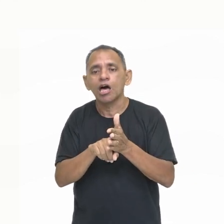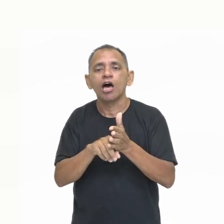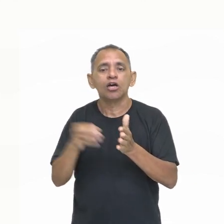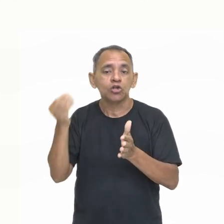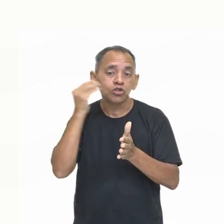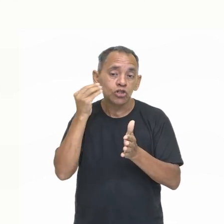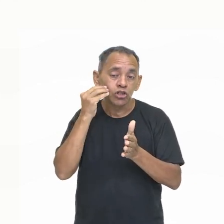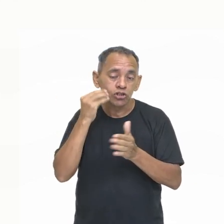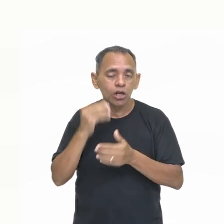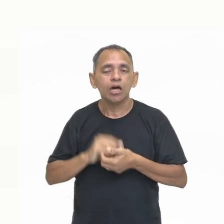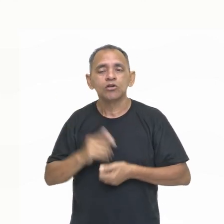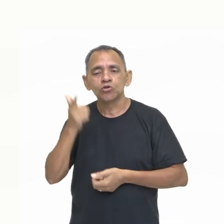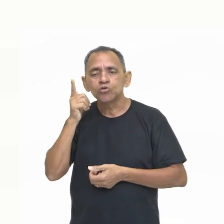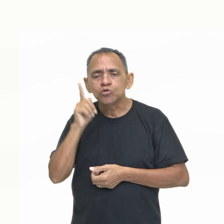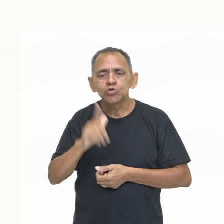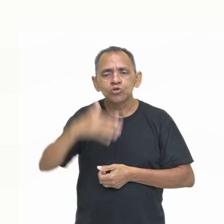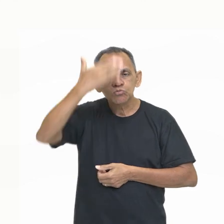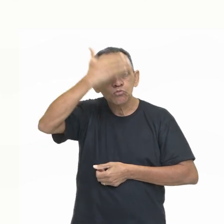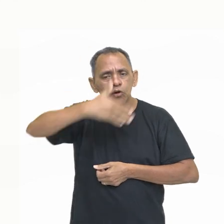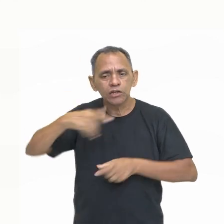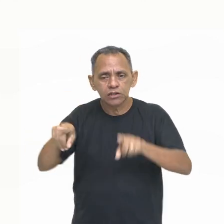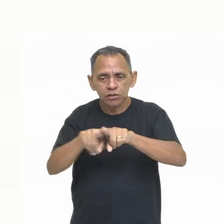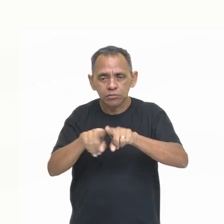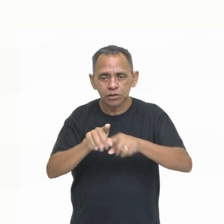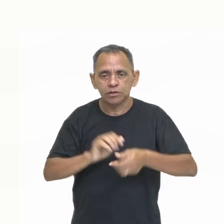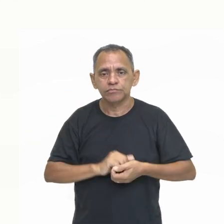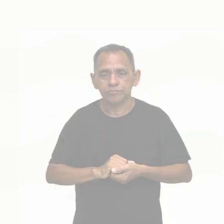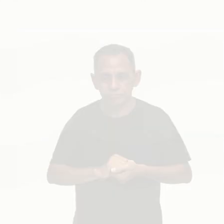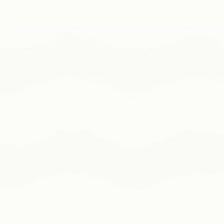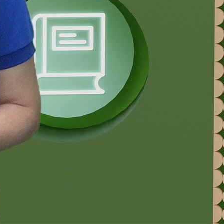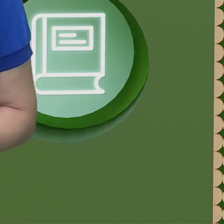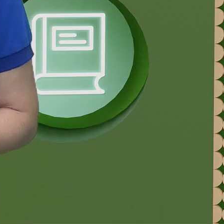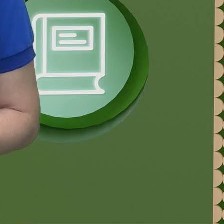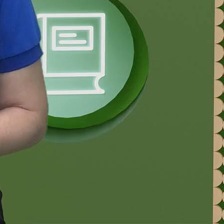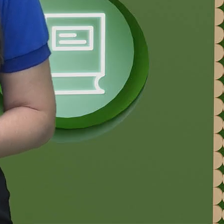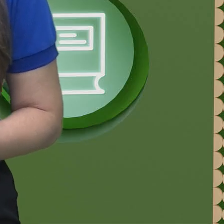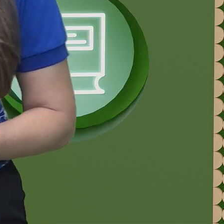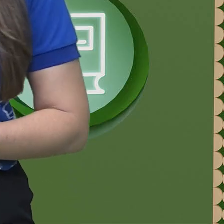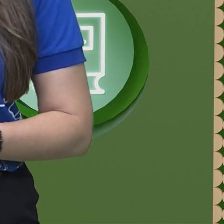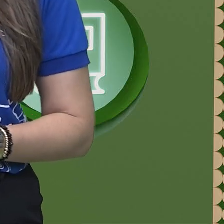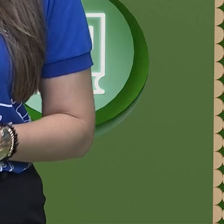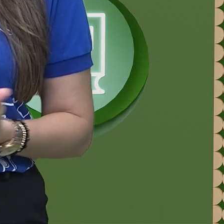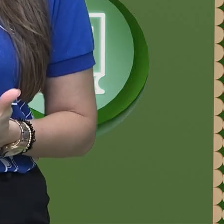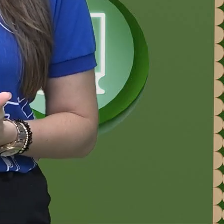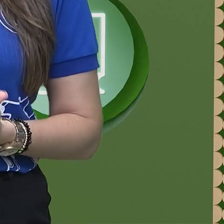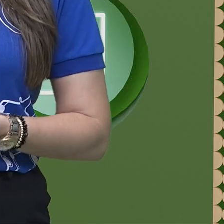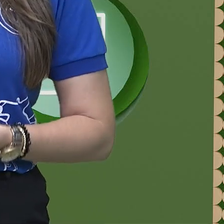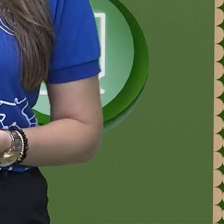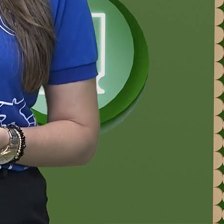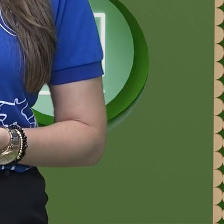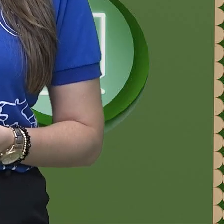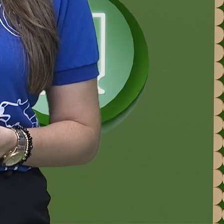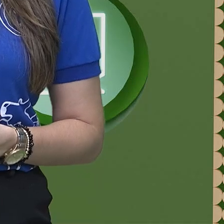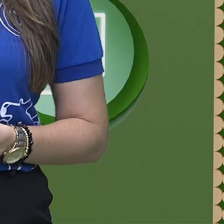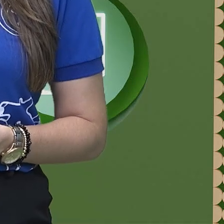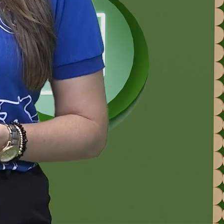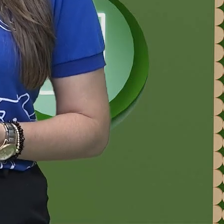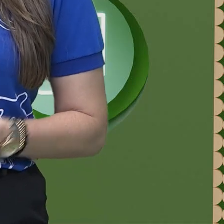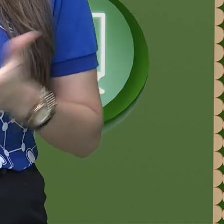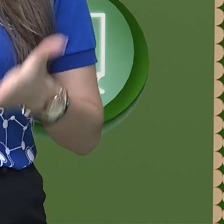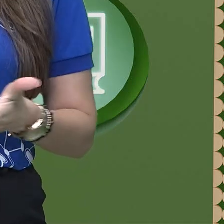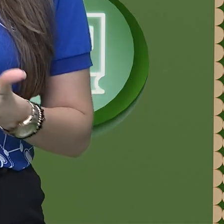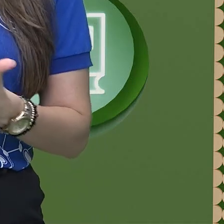pelo experimento de Miller e Urey. Sendo que aí houve um segundo questionamento, né?